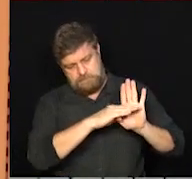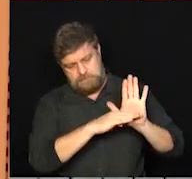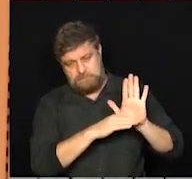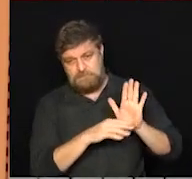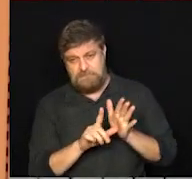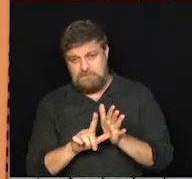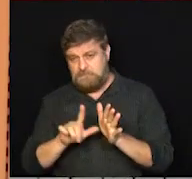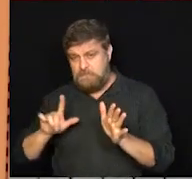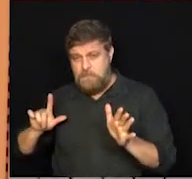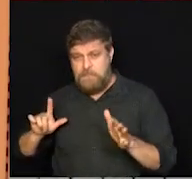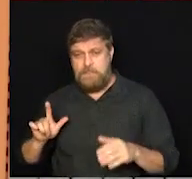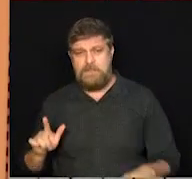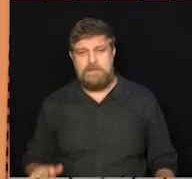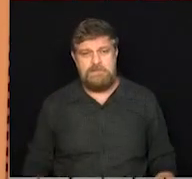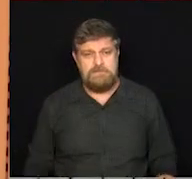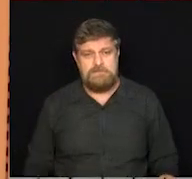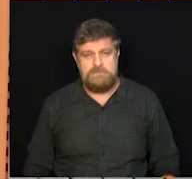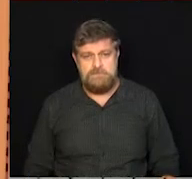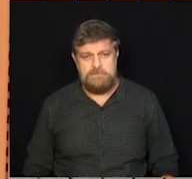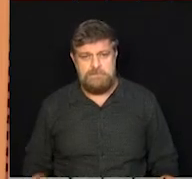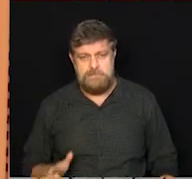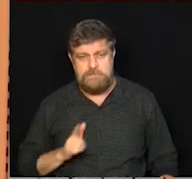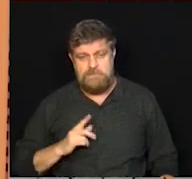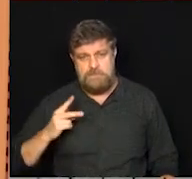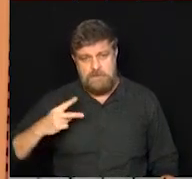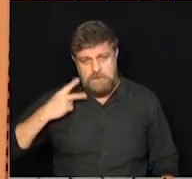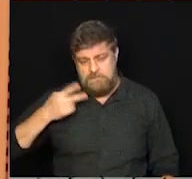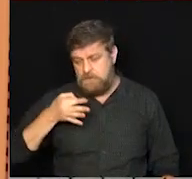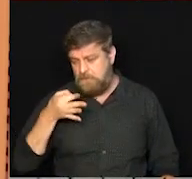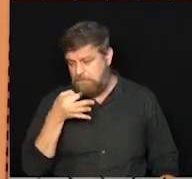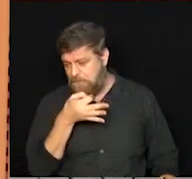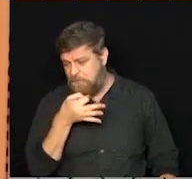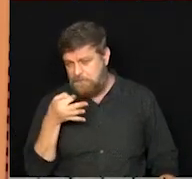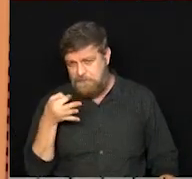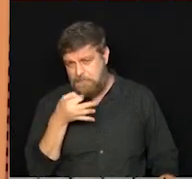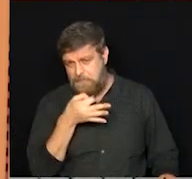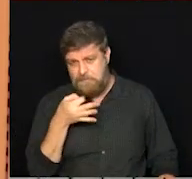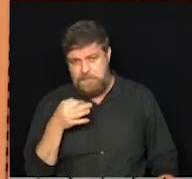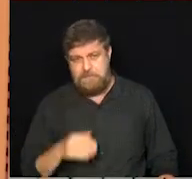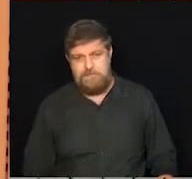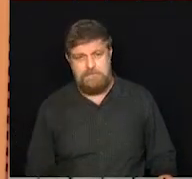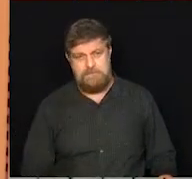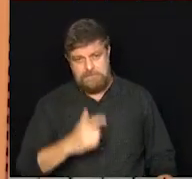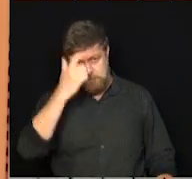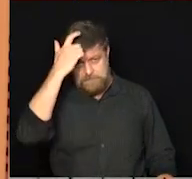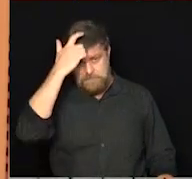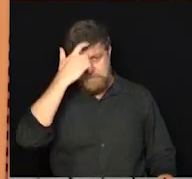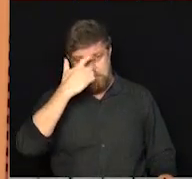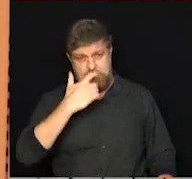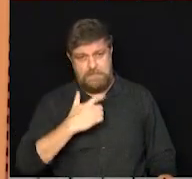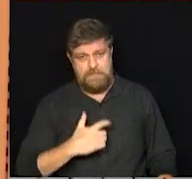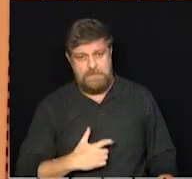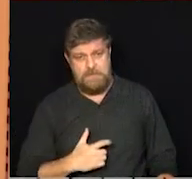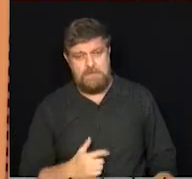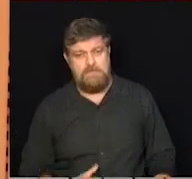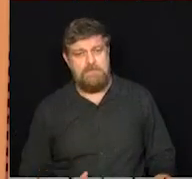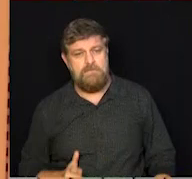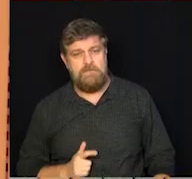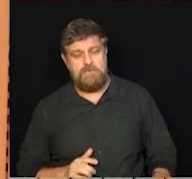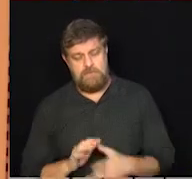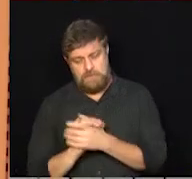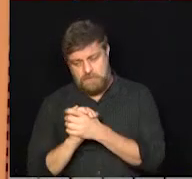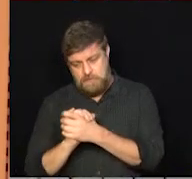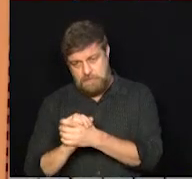antes de passar aqui mesmo os parlamentares e eu vou abrir para uma